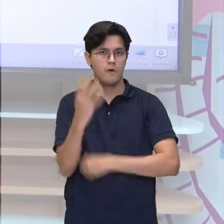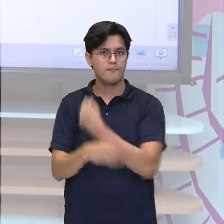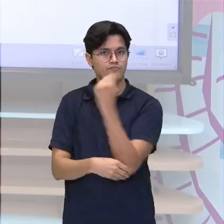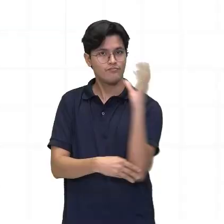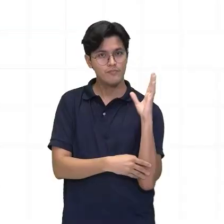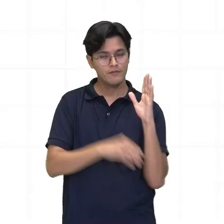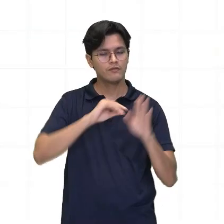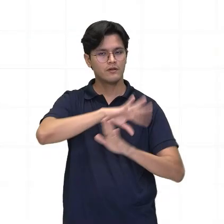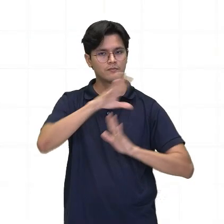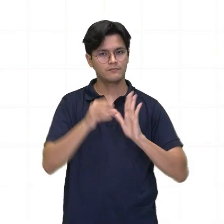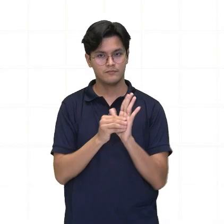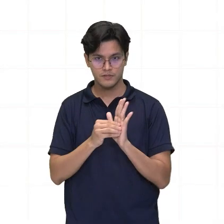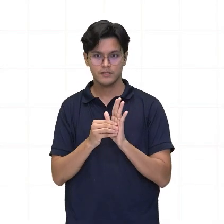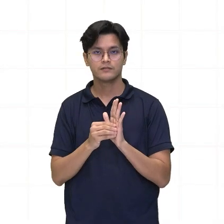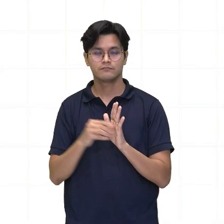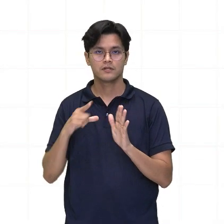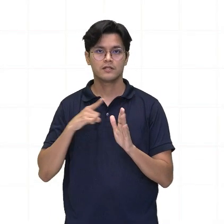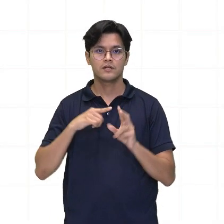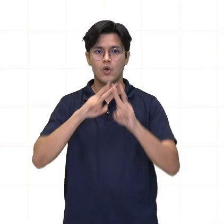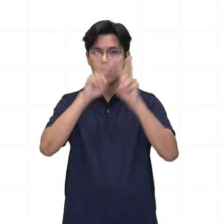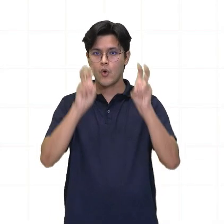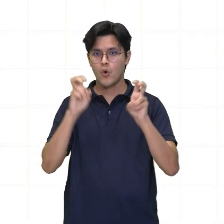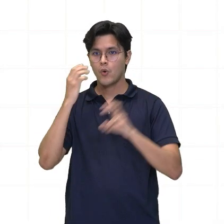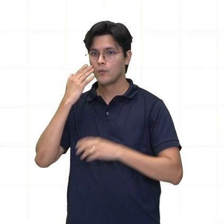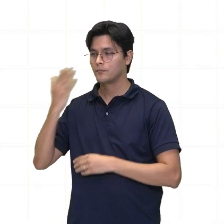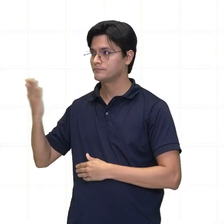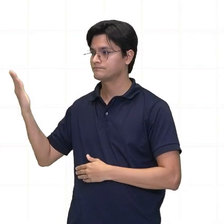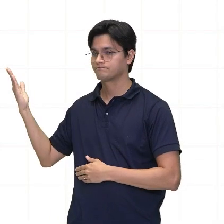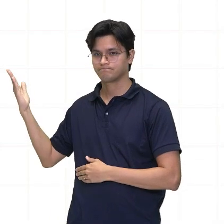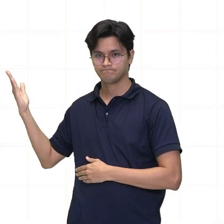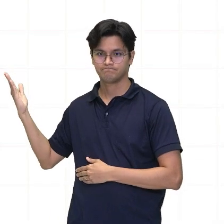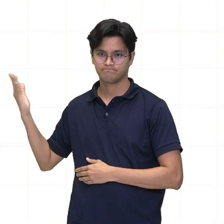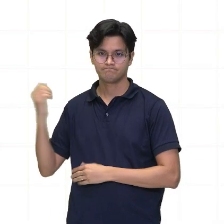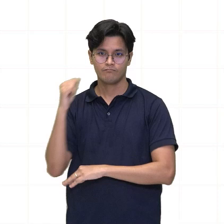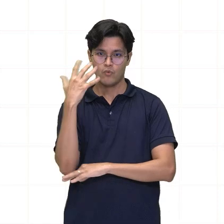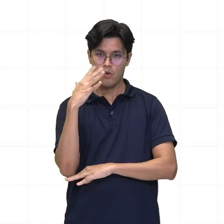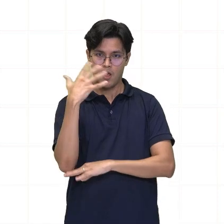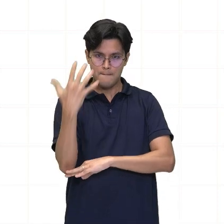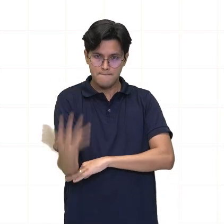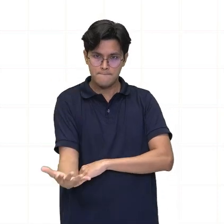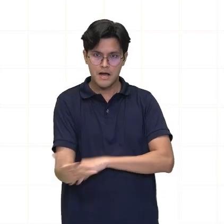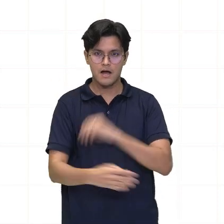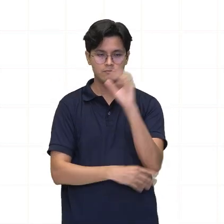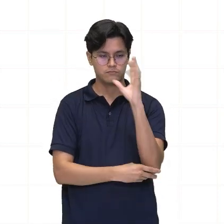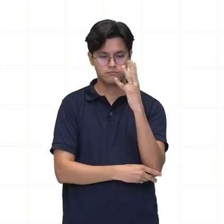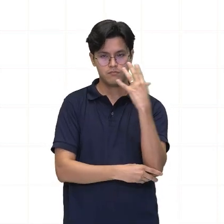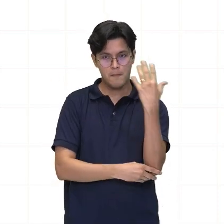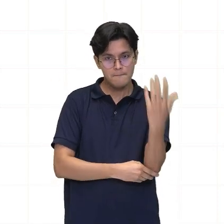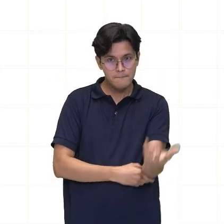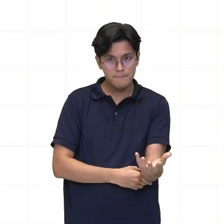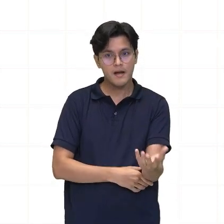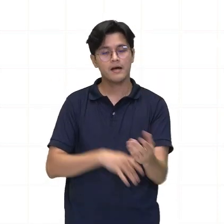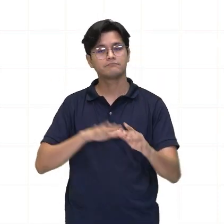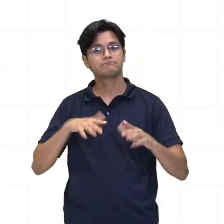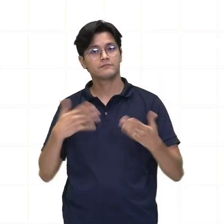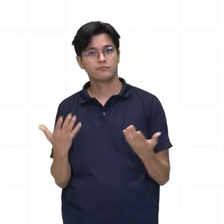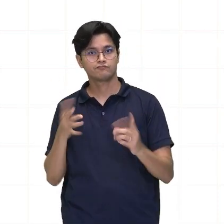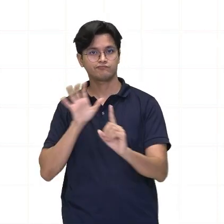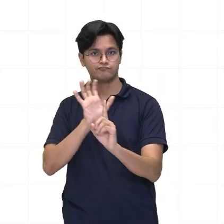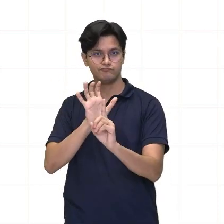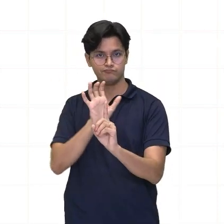do desmatamento, né, que a gente percebe, e isso vai influenciar ali nas mudanças